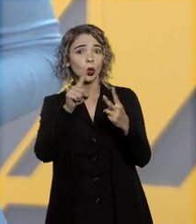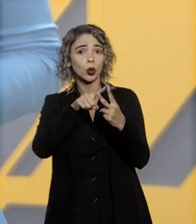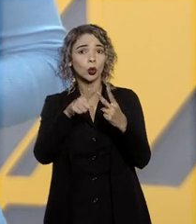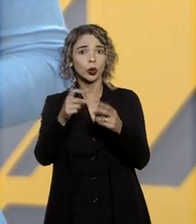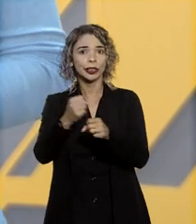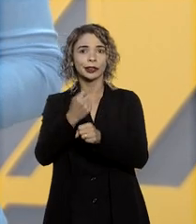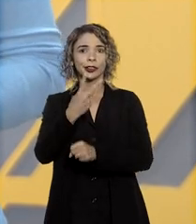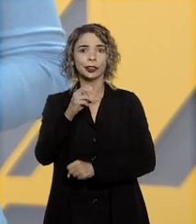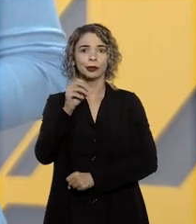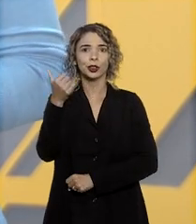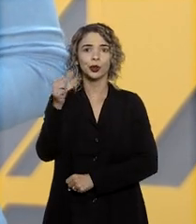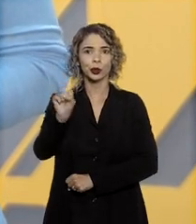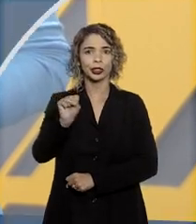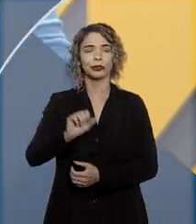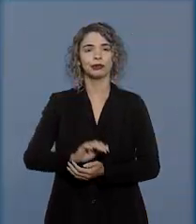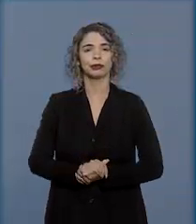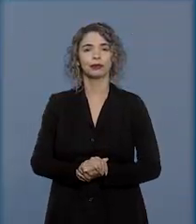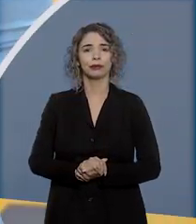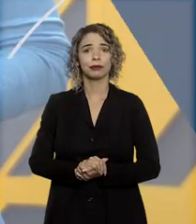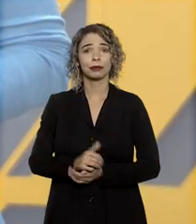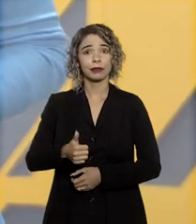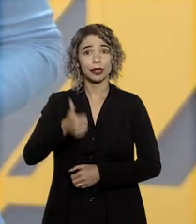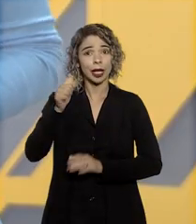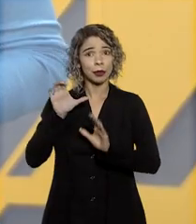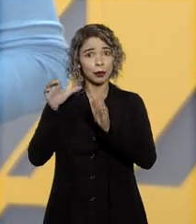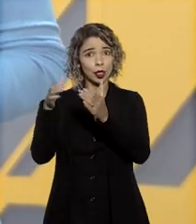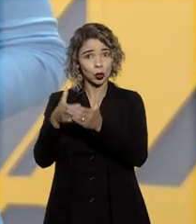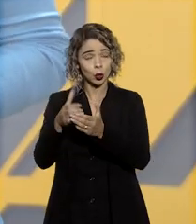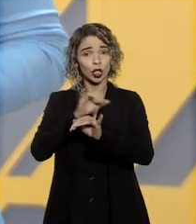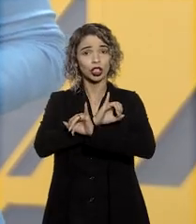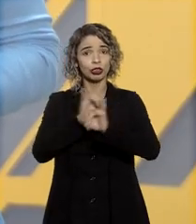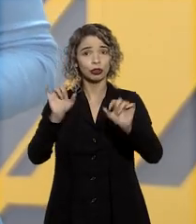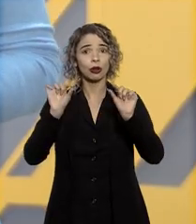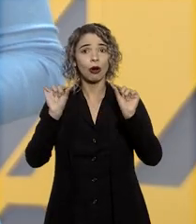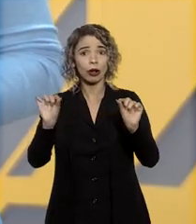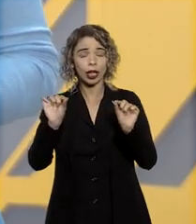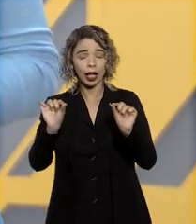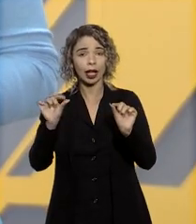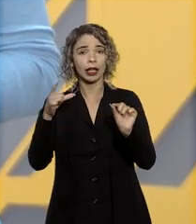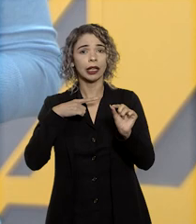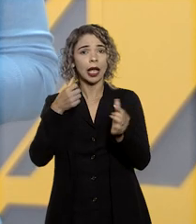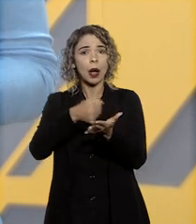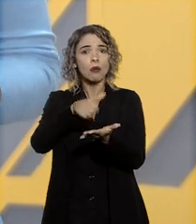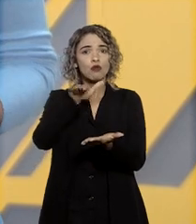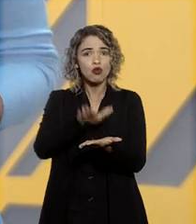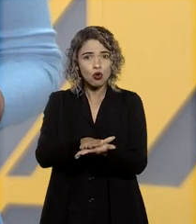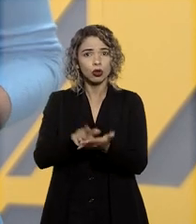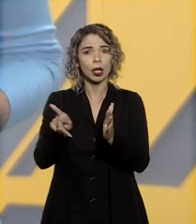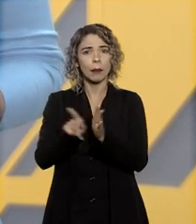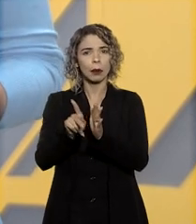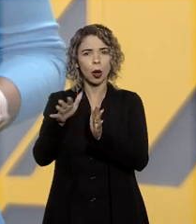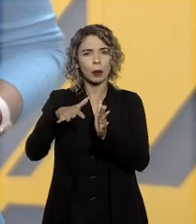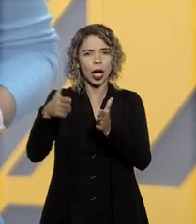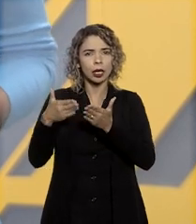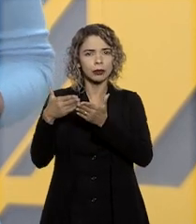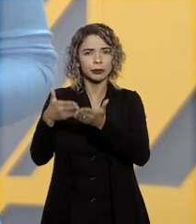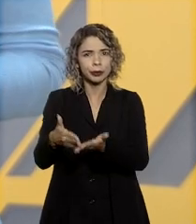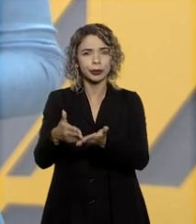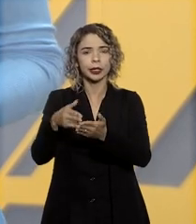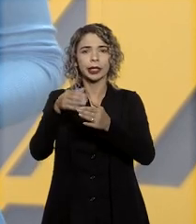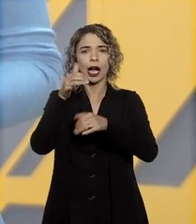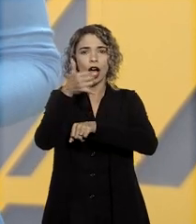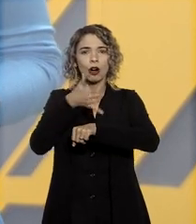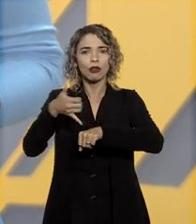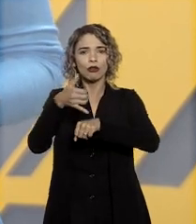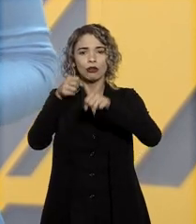dois em 2018. E a primeira turma reafirmou o entendimento de que a multa da Capitania dos Portos